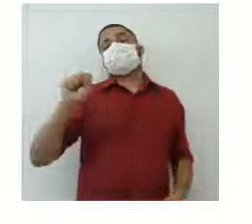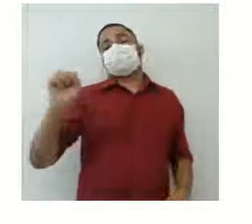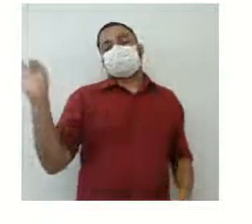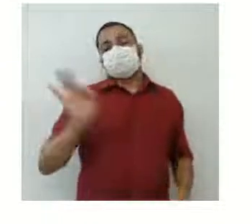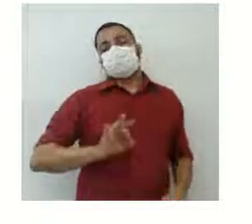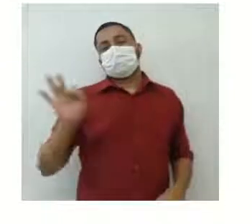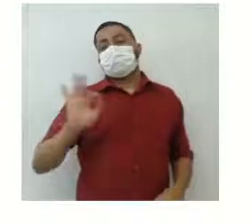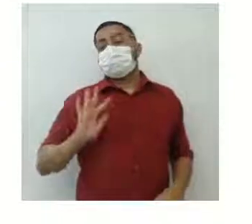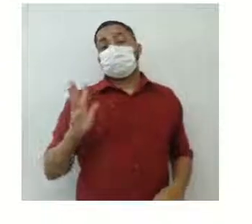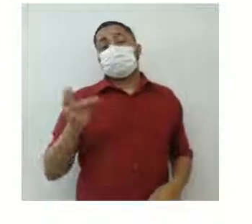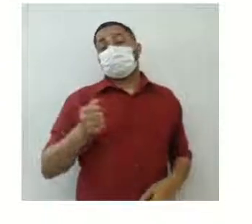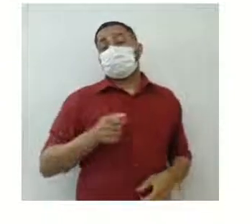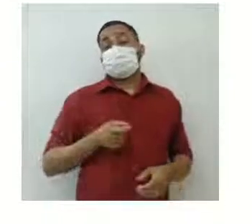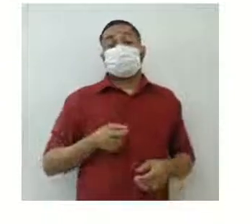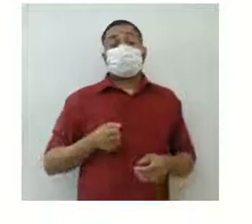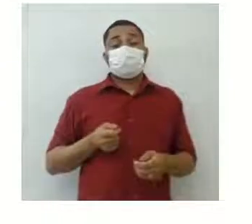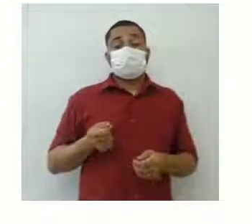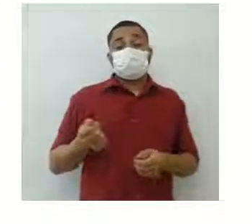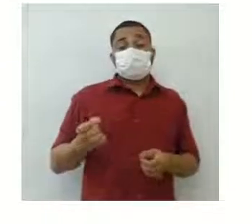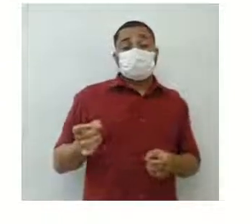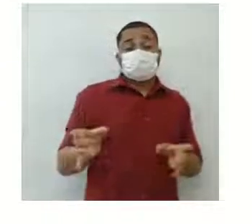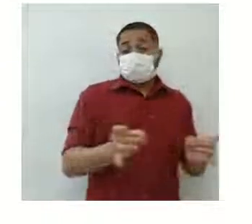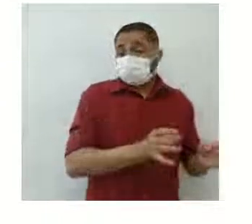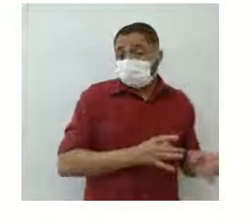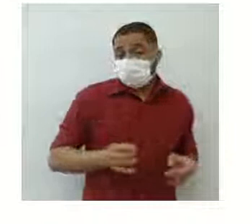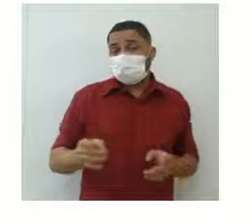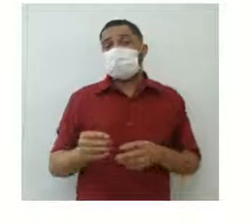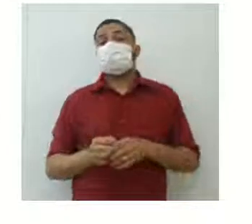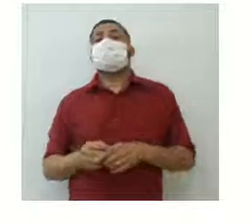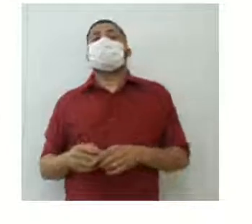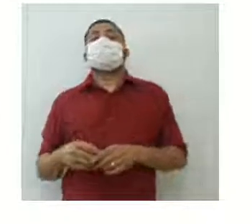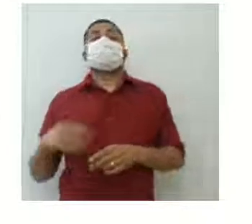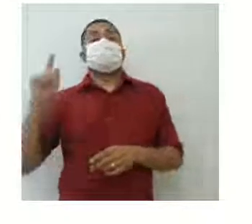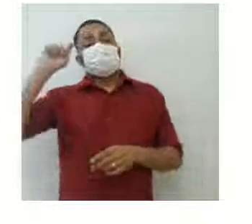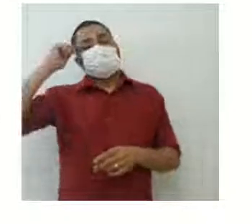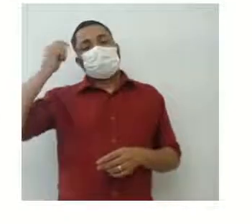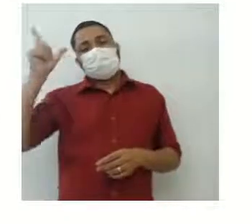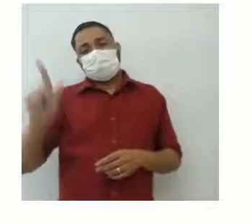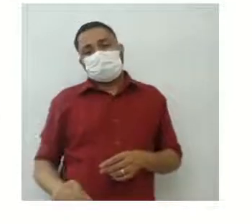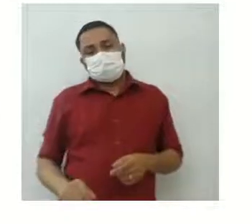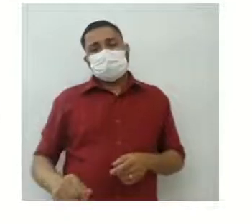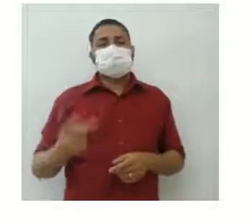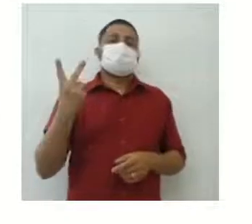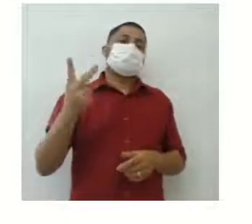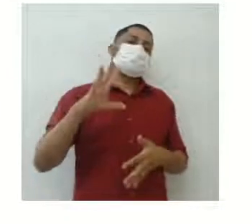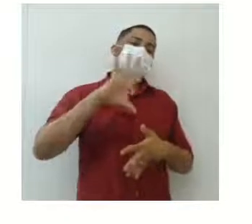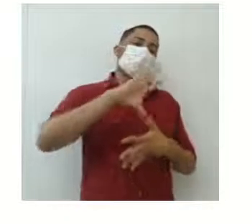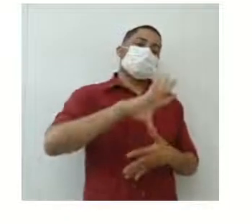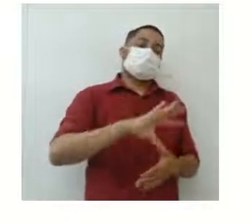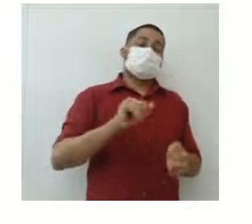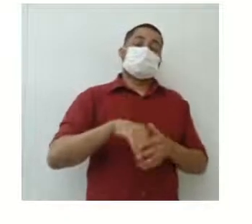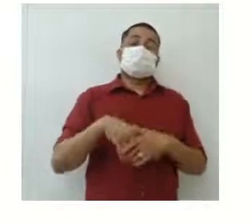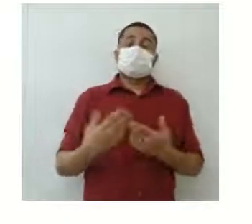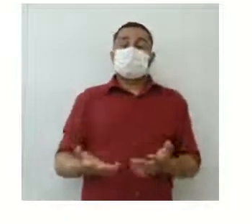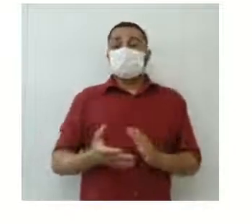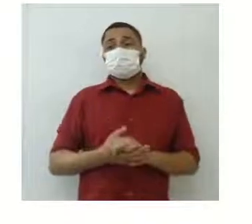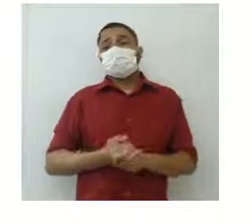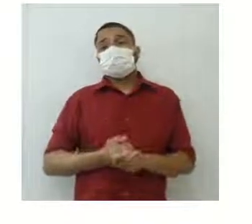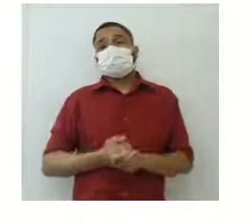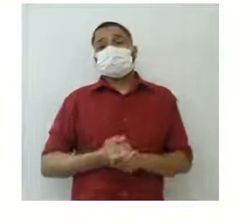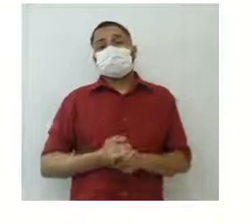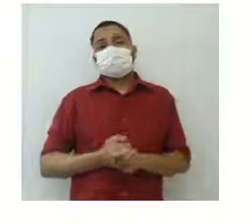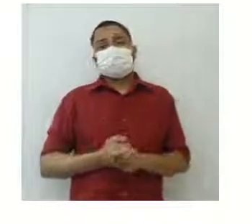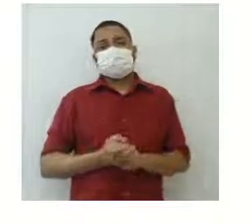de todo o comércio escravizados entre a África e as duas Américas, né? Então vejamos,